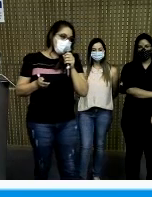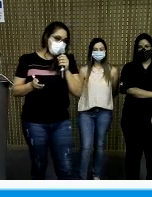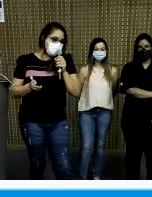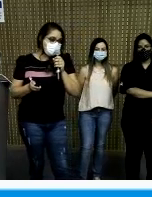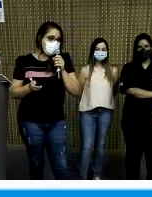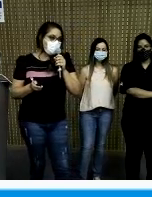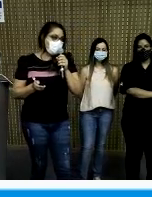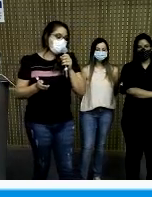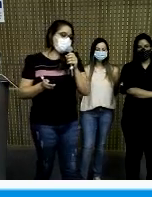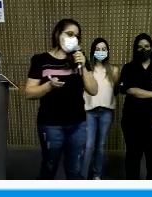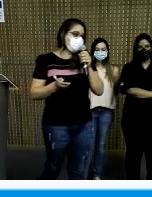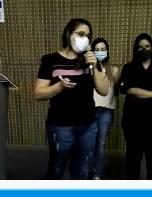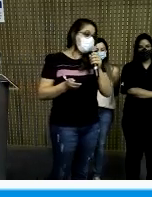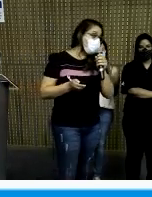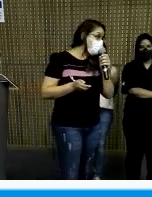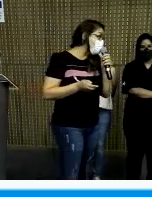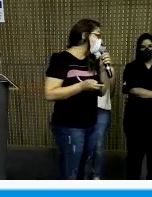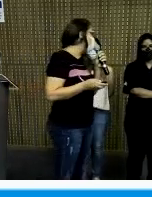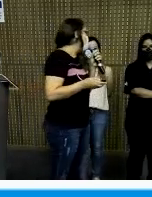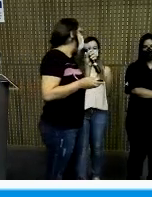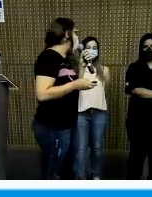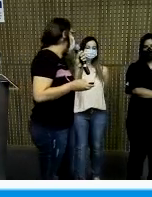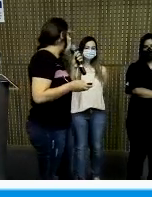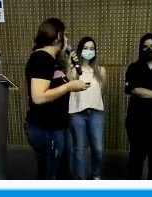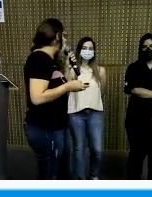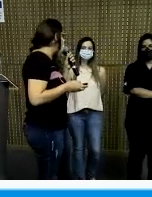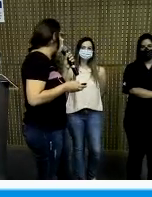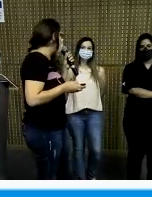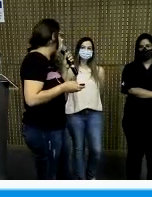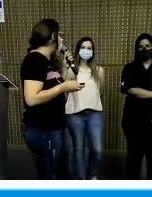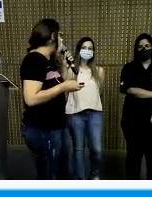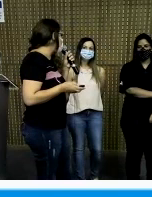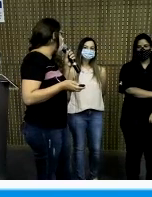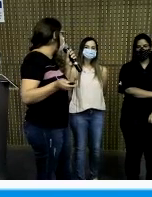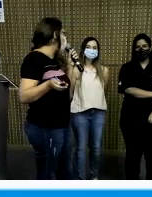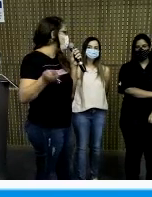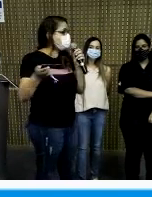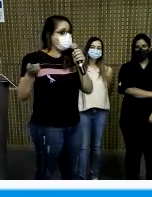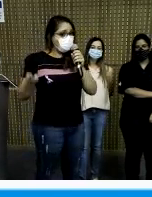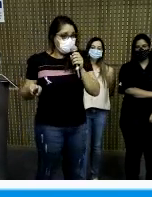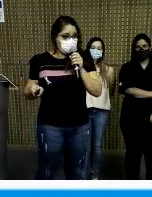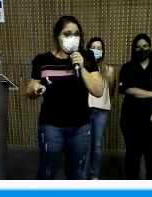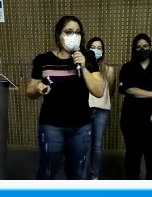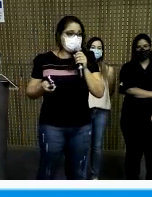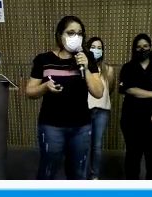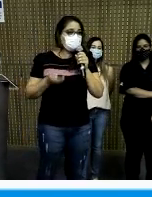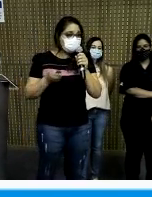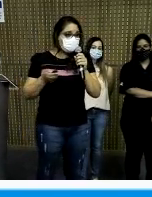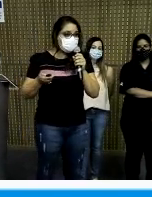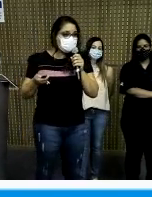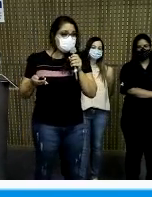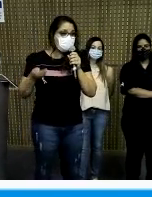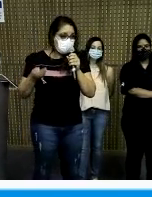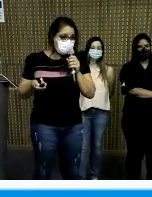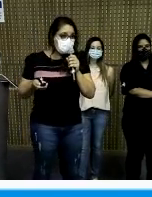desafio para nós, realmente existe toda uma abordagem, mas a gente não conseguiu ainda trazer, e aqui não é questão numérica, é questão de não